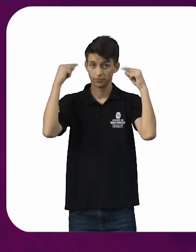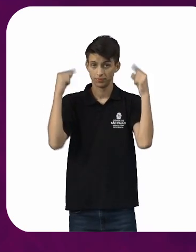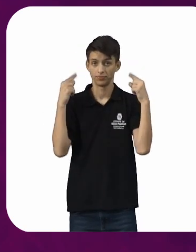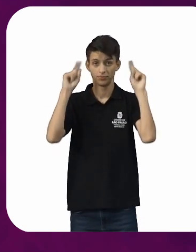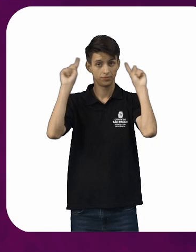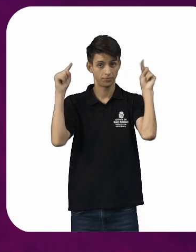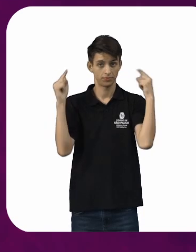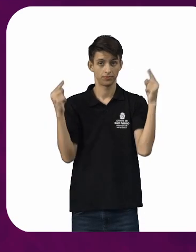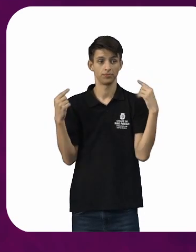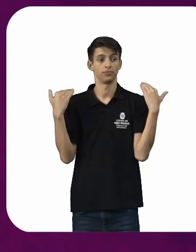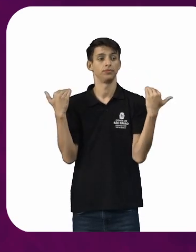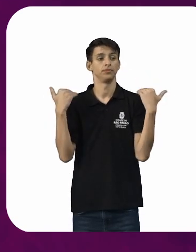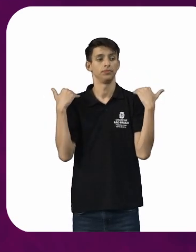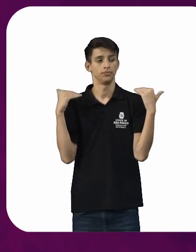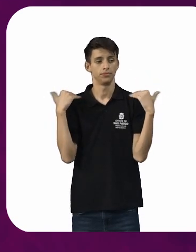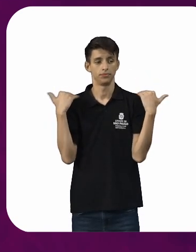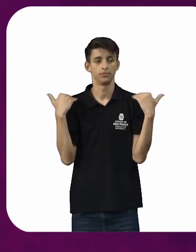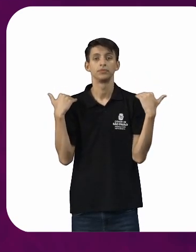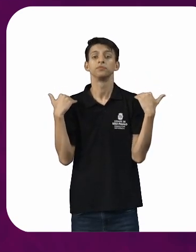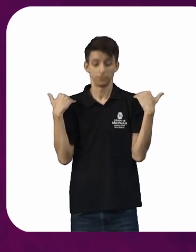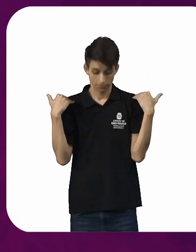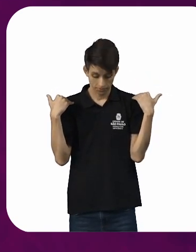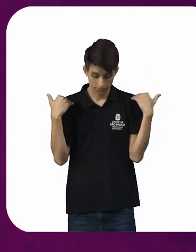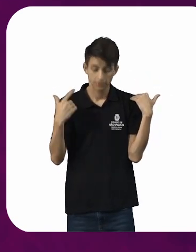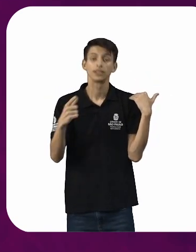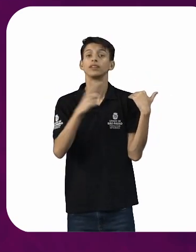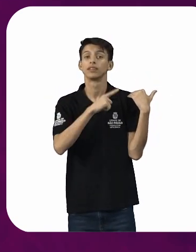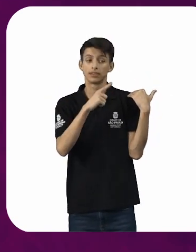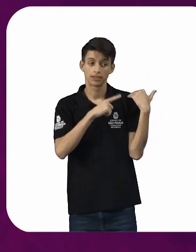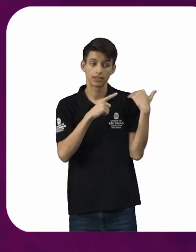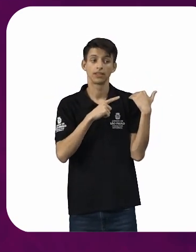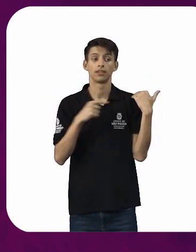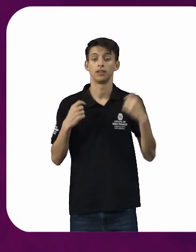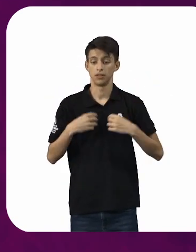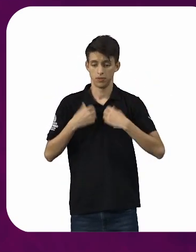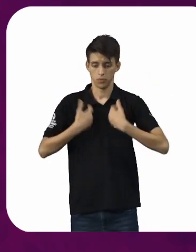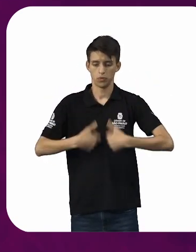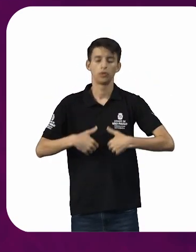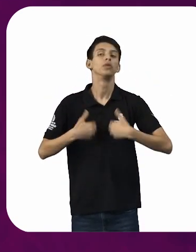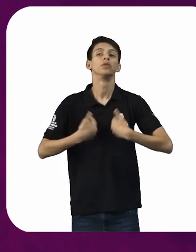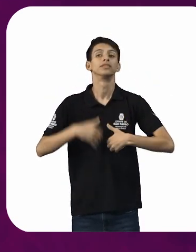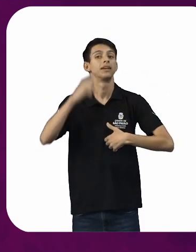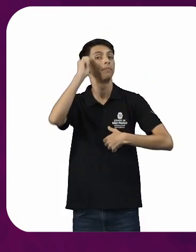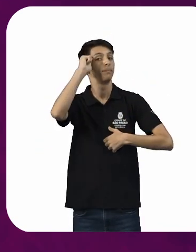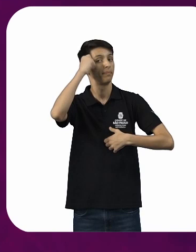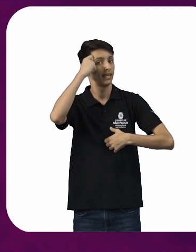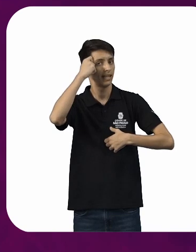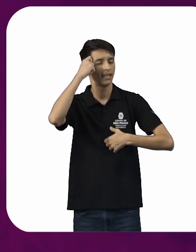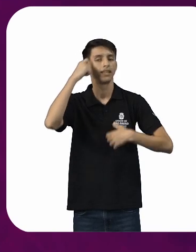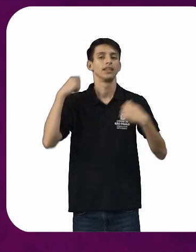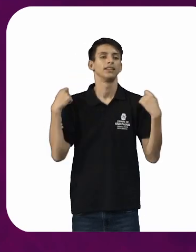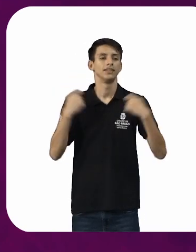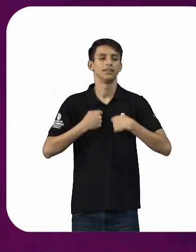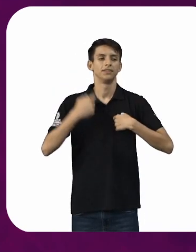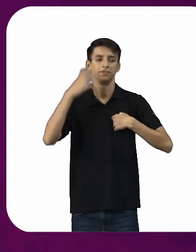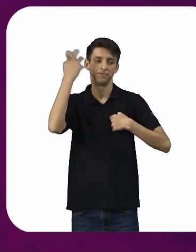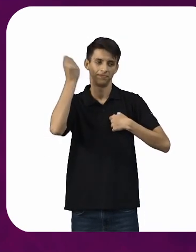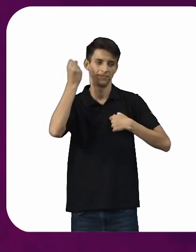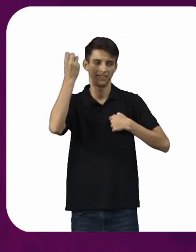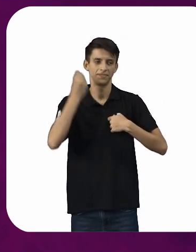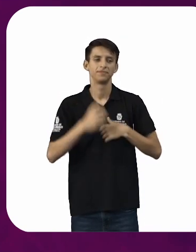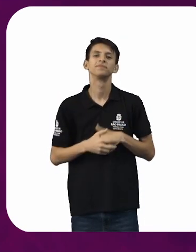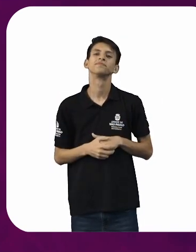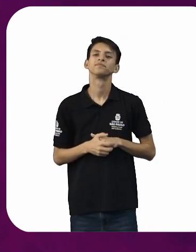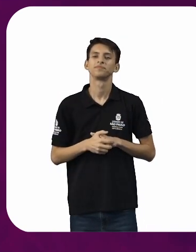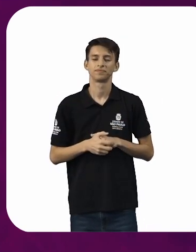na altura do ombro, estou com uma blusa e uma calça preta e um blazer branco.